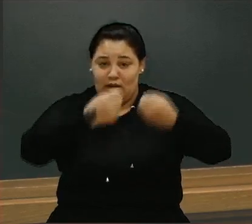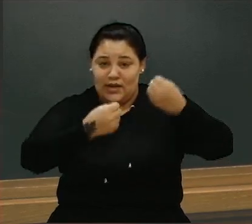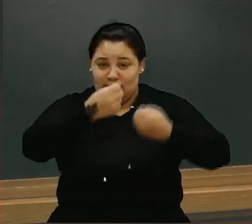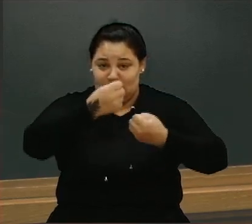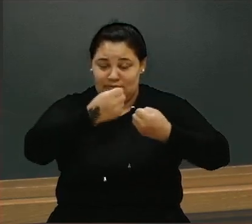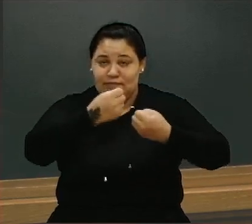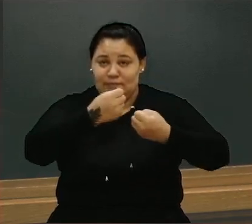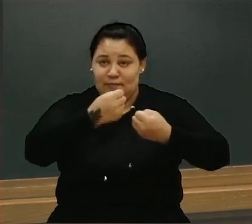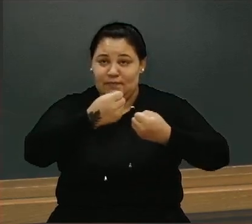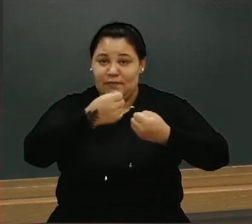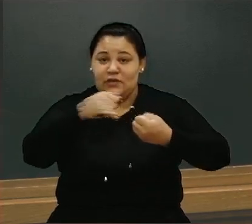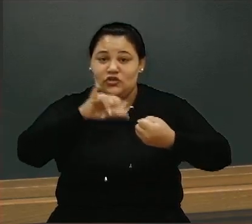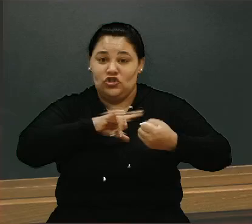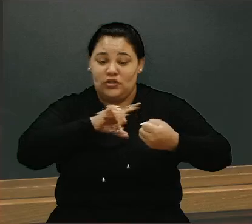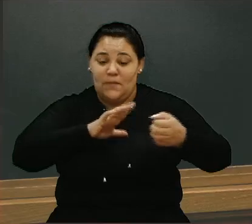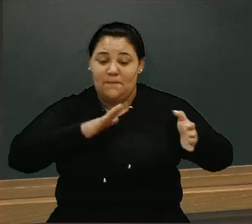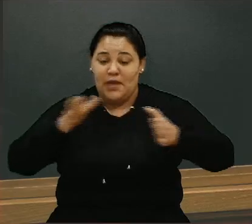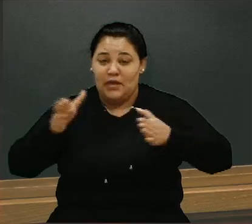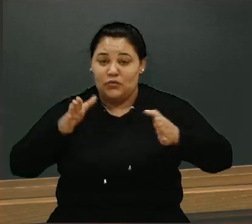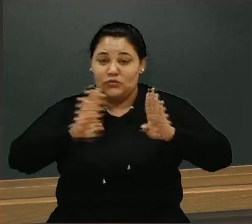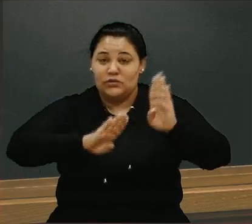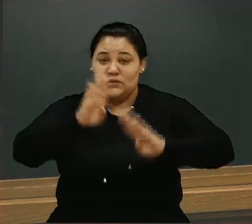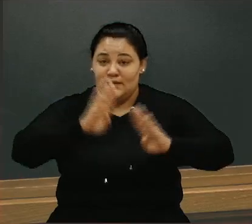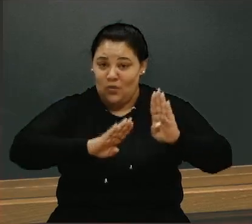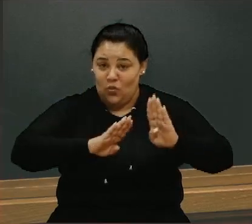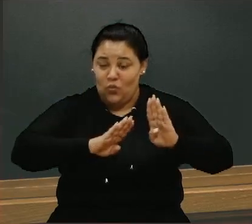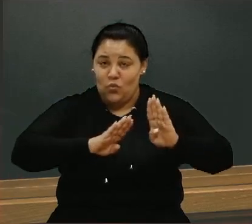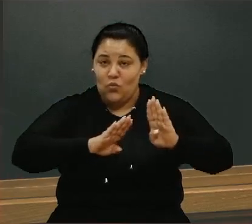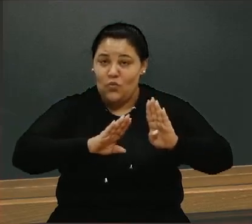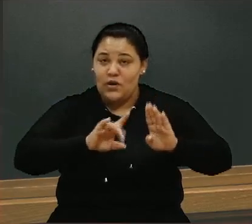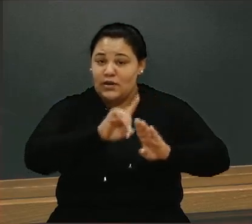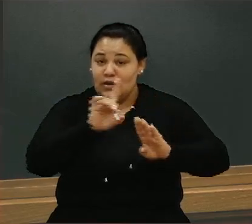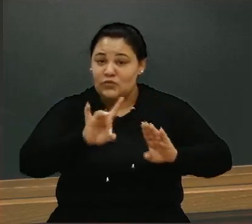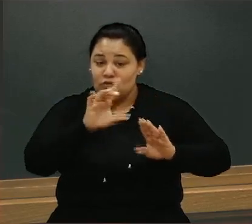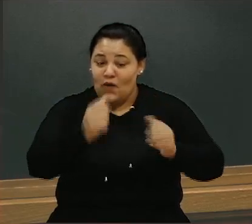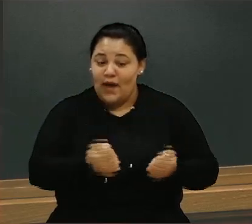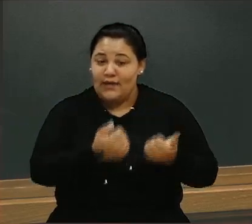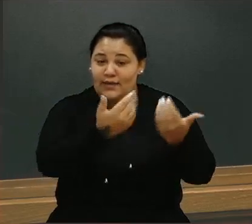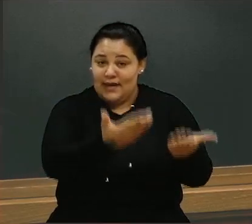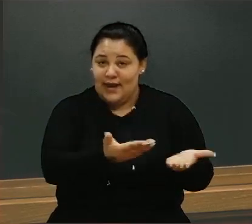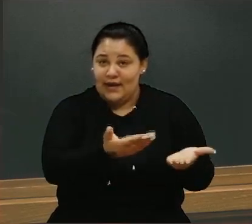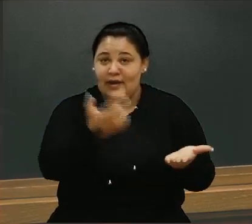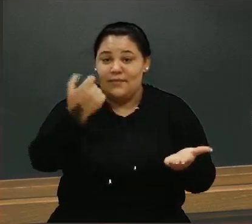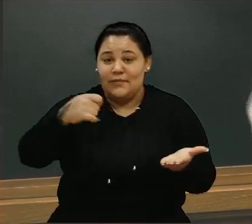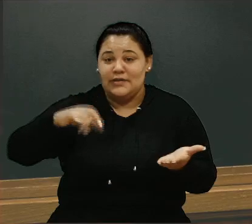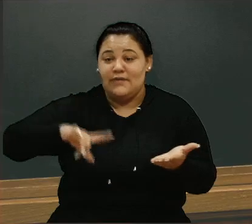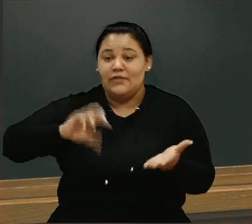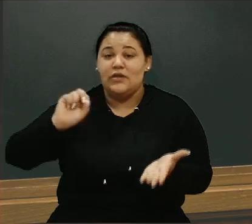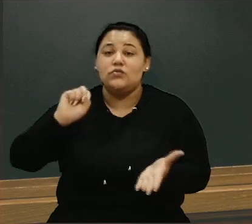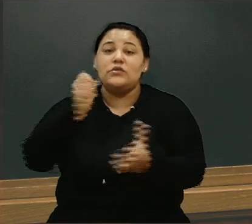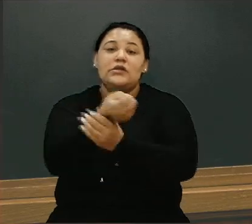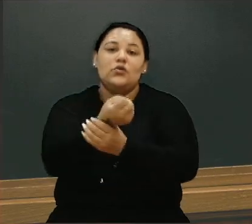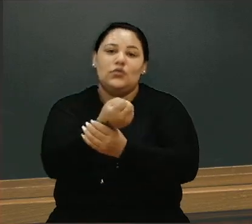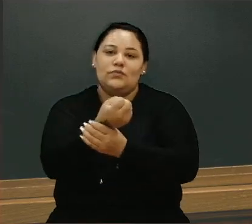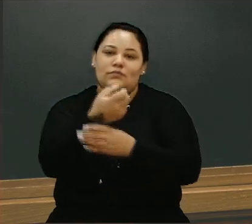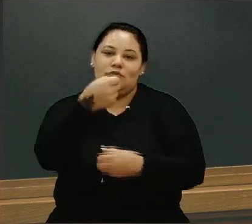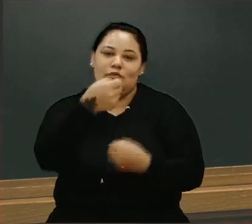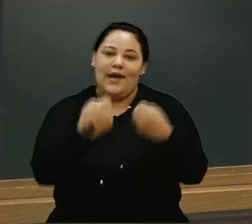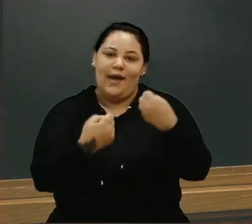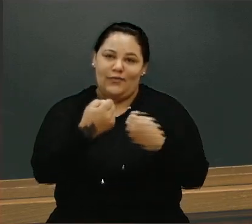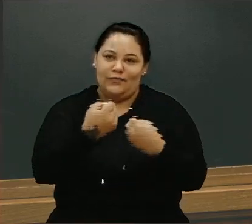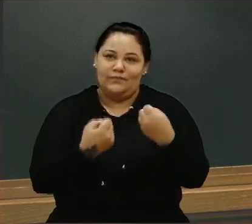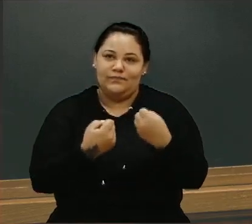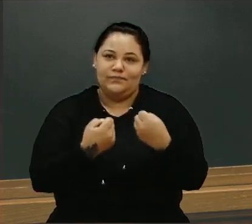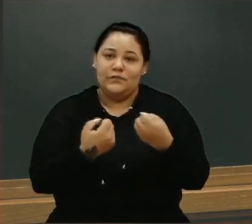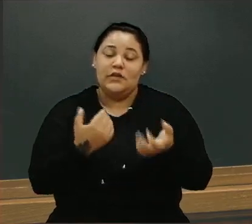havia previsão da licitação que mais do que a entrega do Castramóvel houvesse um seguro nesse Castramóvel. E o